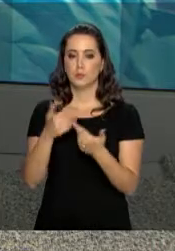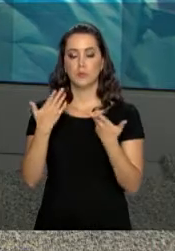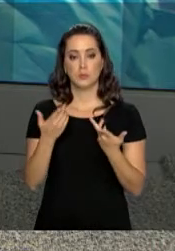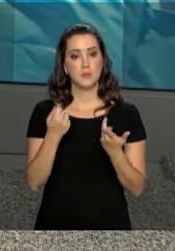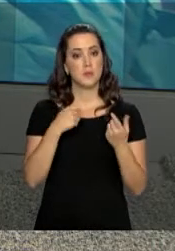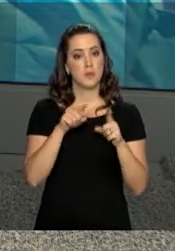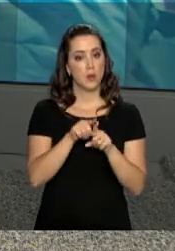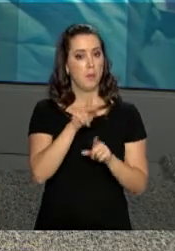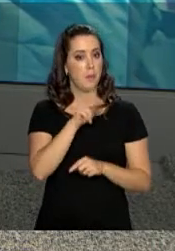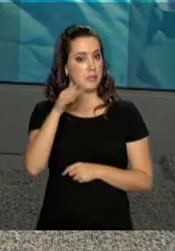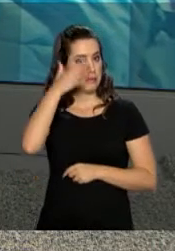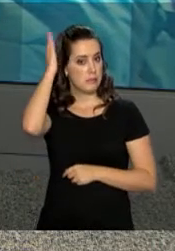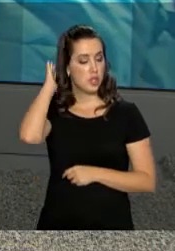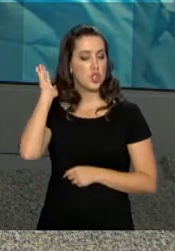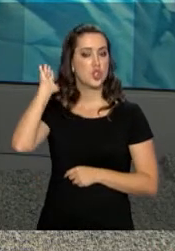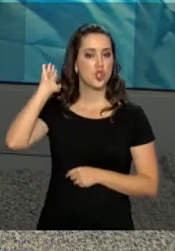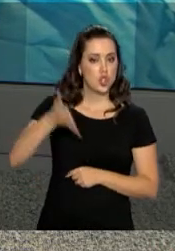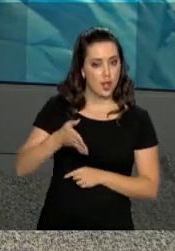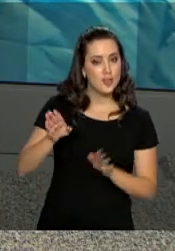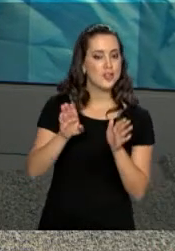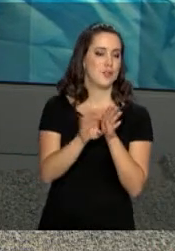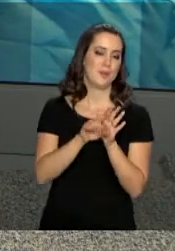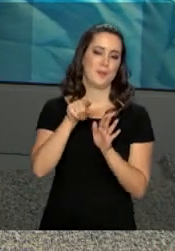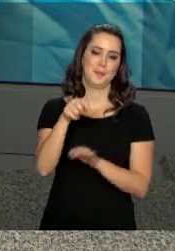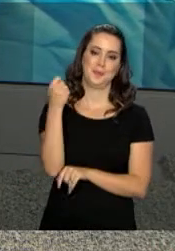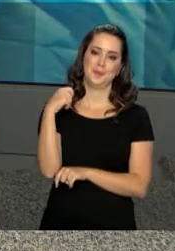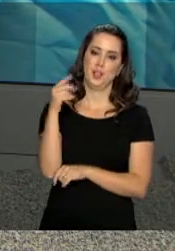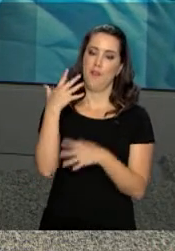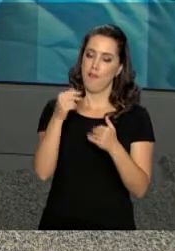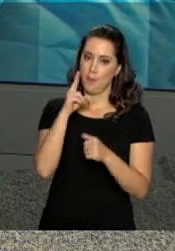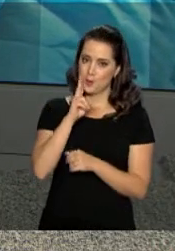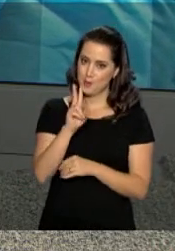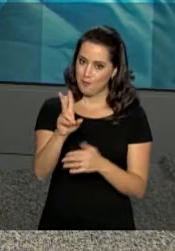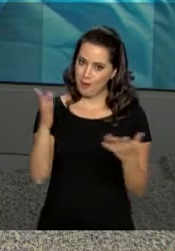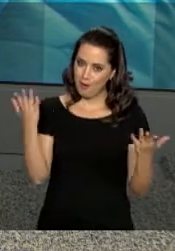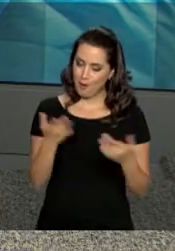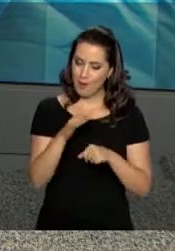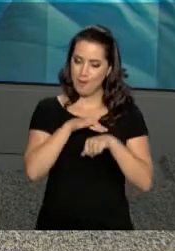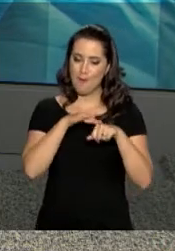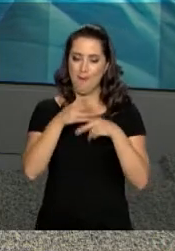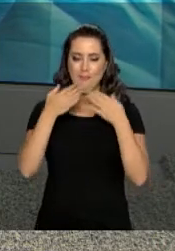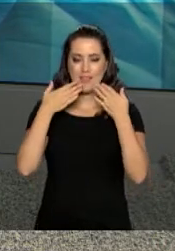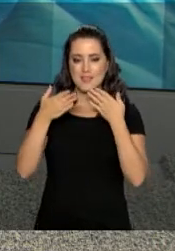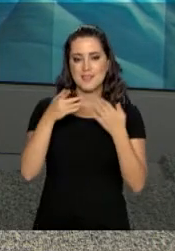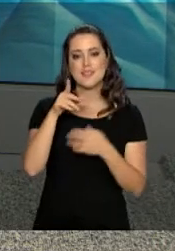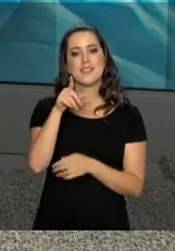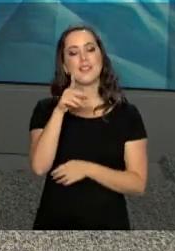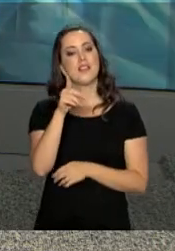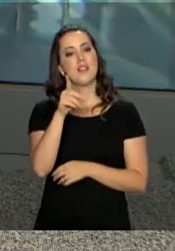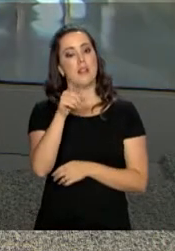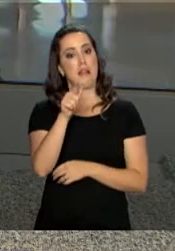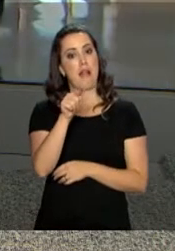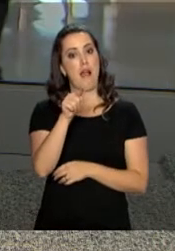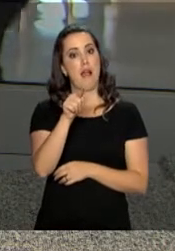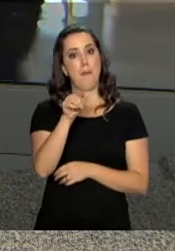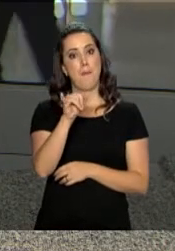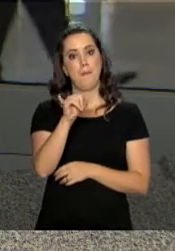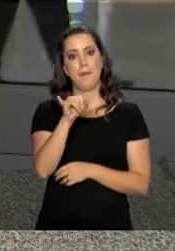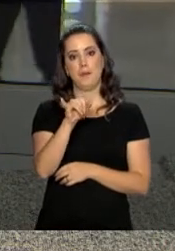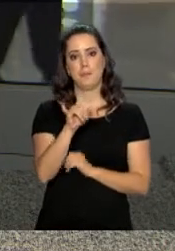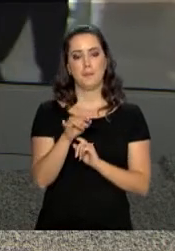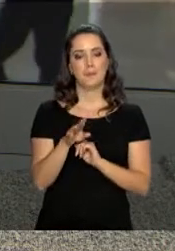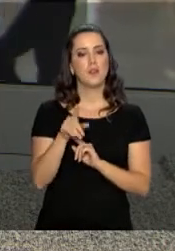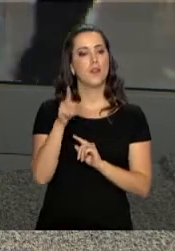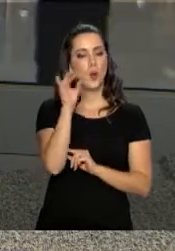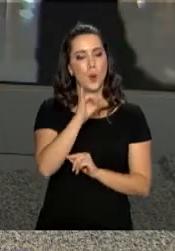O presidente Michel Temer já está em Buenos Aires e é para lá que vamos agora conversar ao vivo com a repórter Gabriela Noronha.